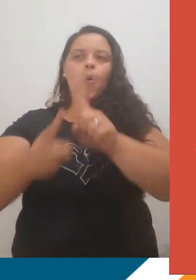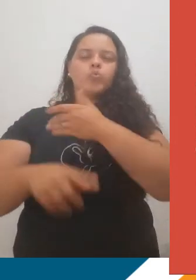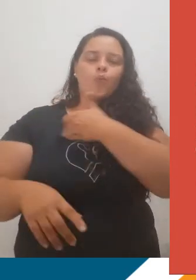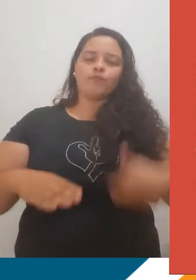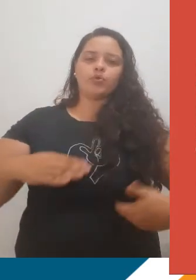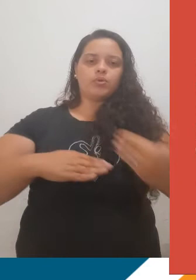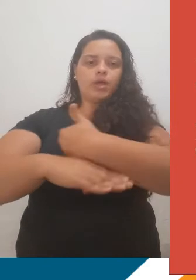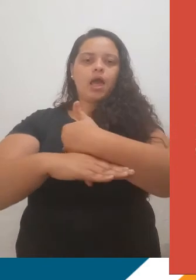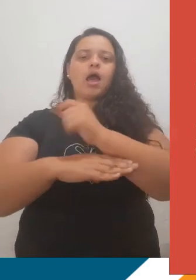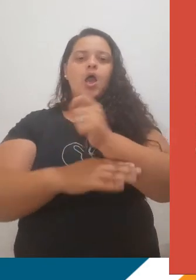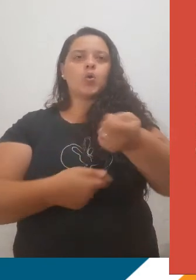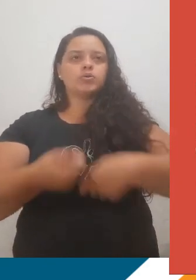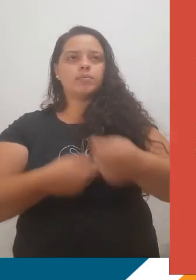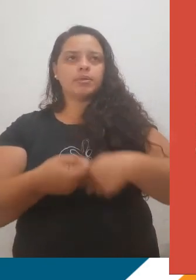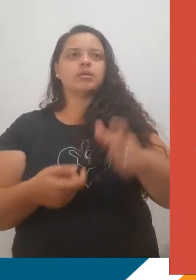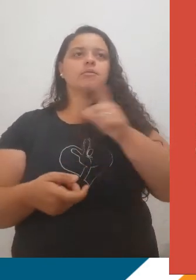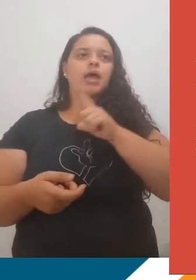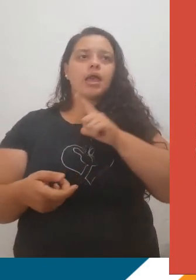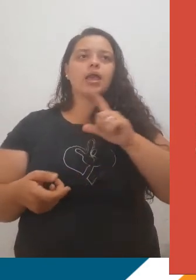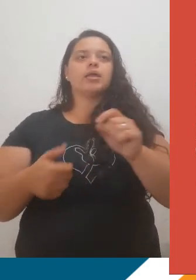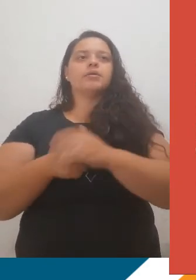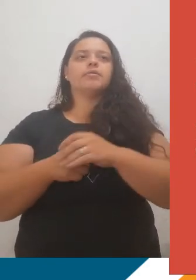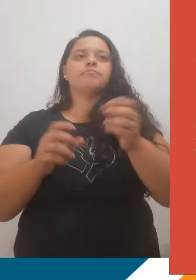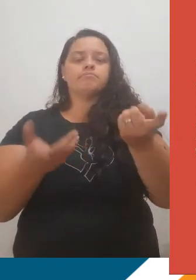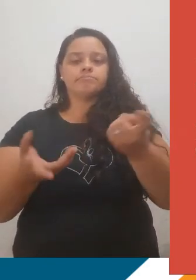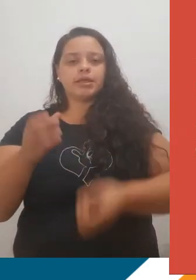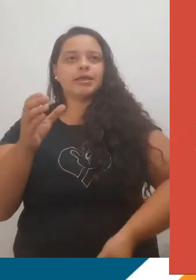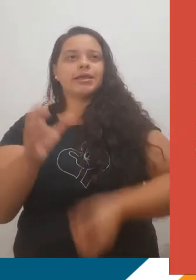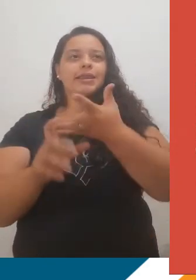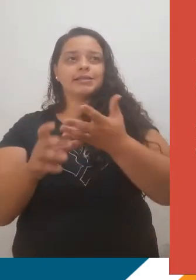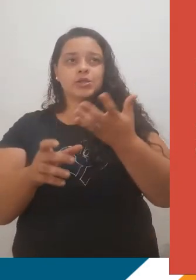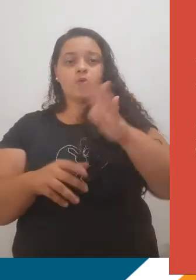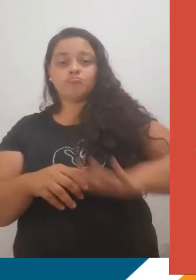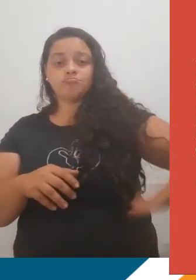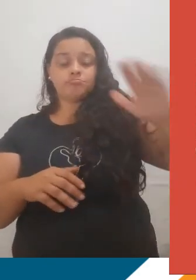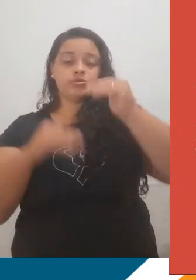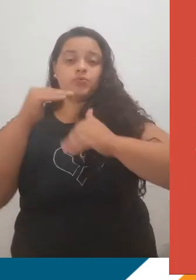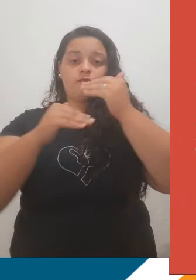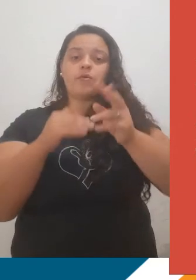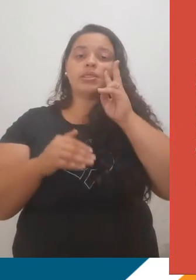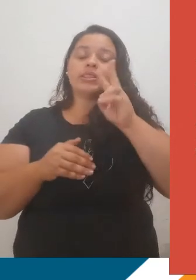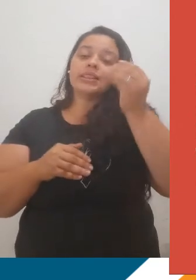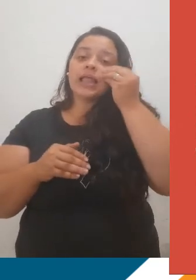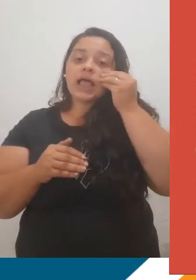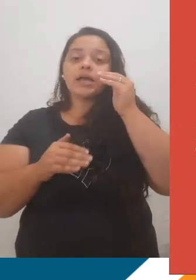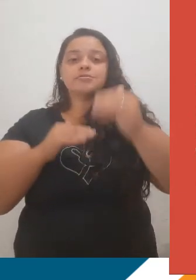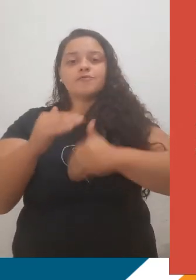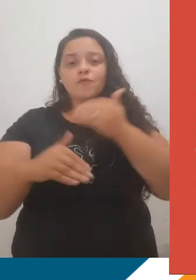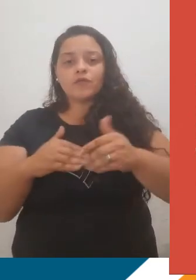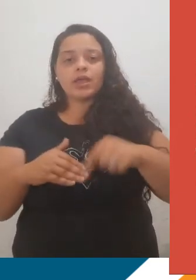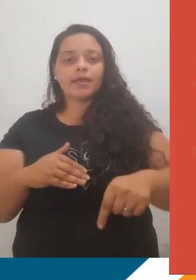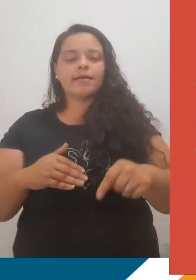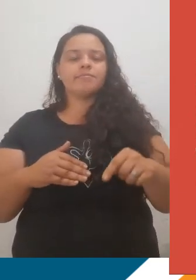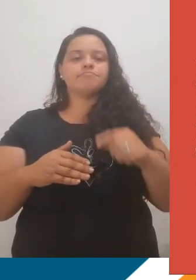a gente tem a criação do nacional desenvolvimentismo, a ideia de desenvolver a economia brasileira, desenvolver a indústria